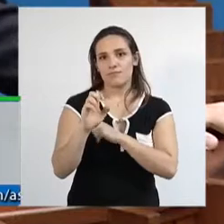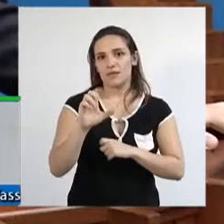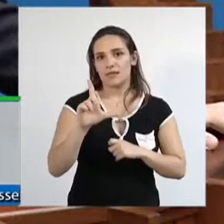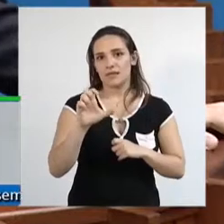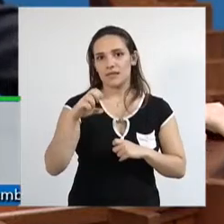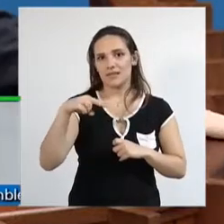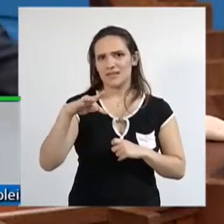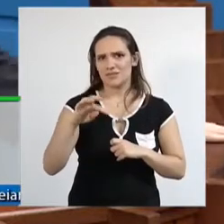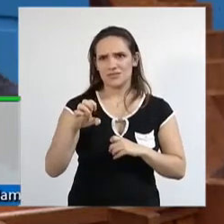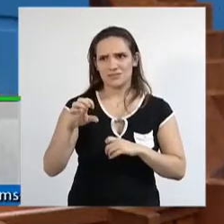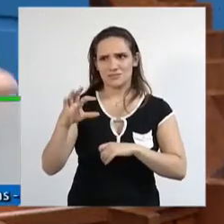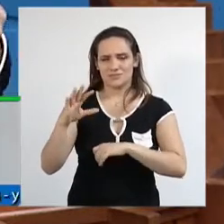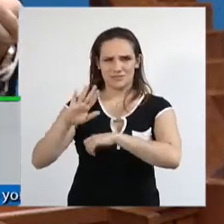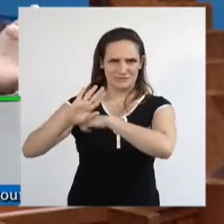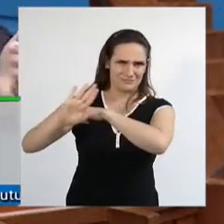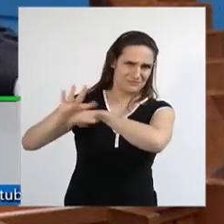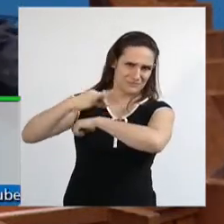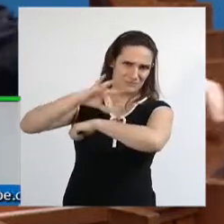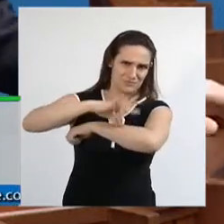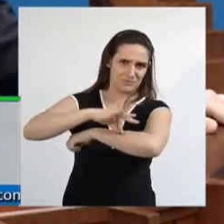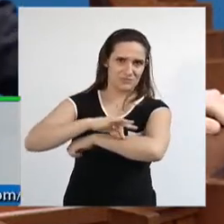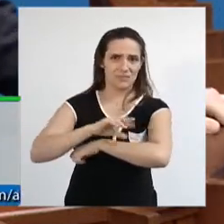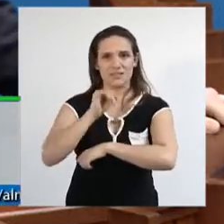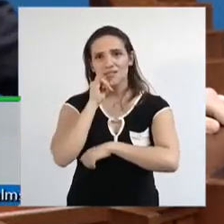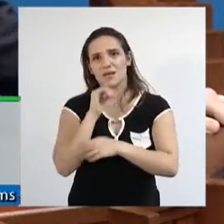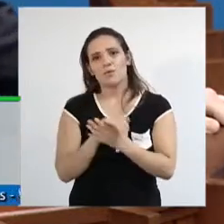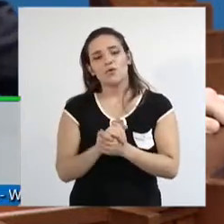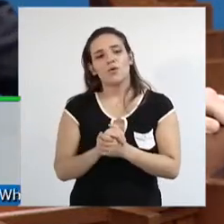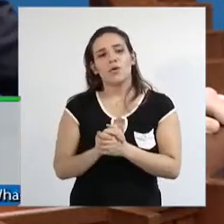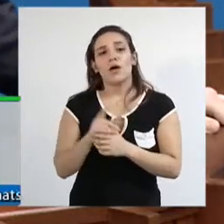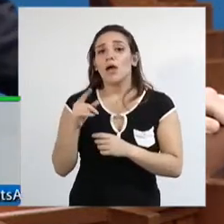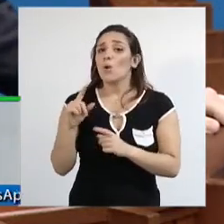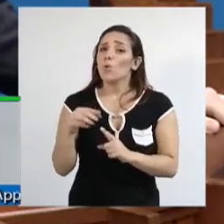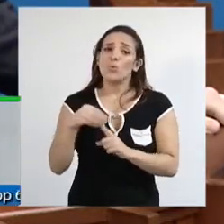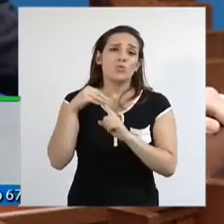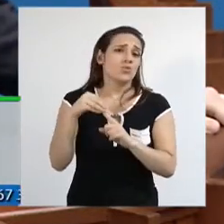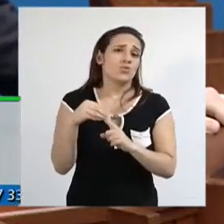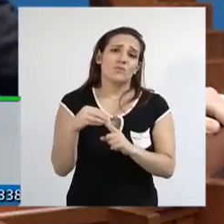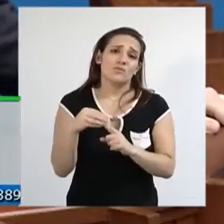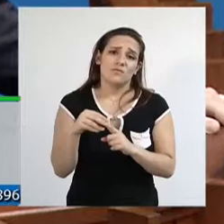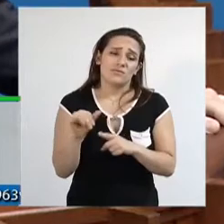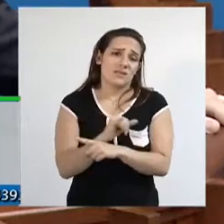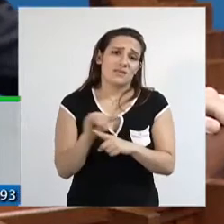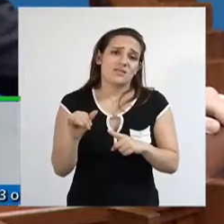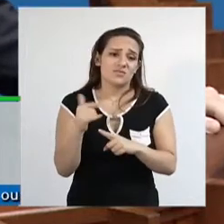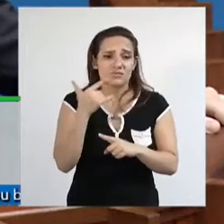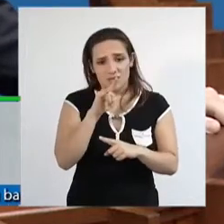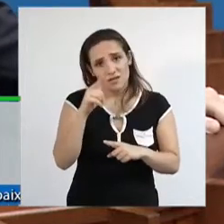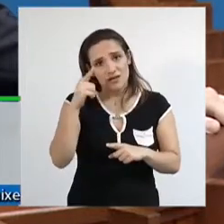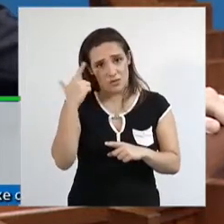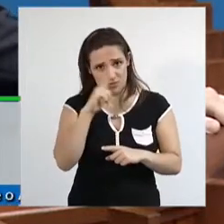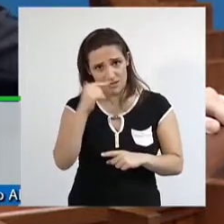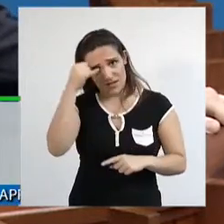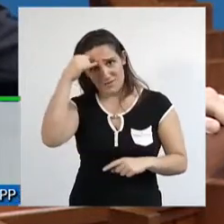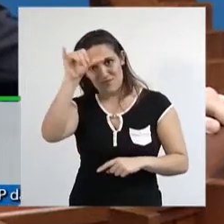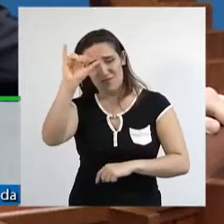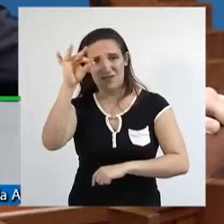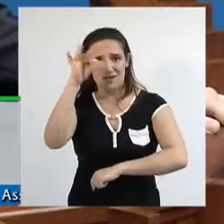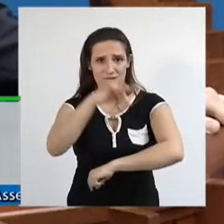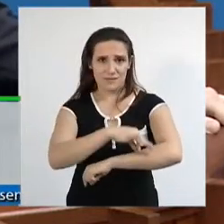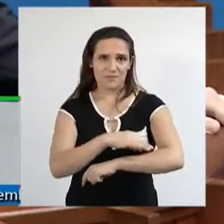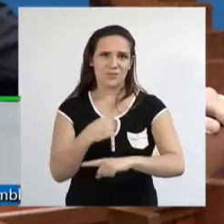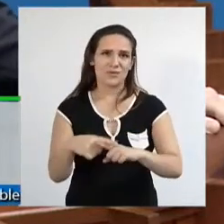ostensivamente, sem esperar alguma campanha, como bem colocou o deputado Rinaldo, a existência de uma campanha do poder público, o